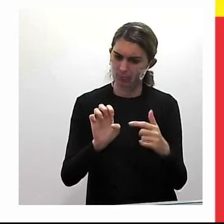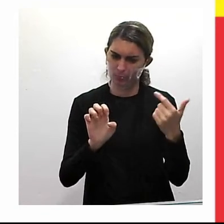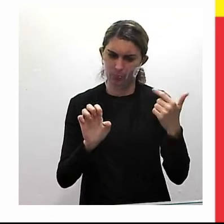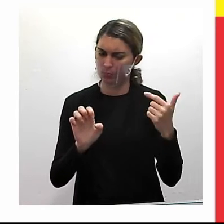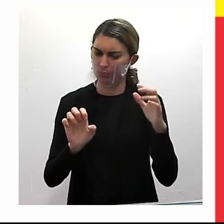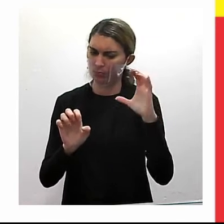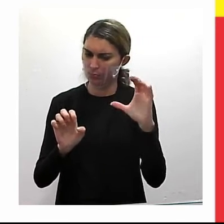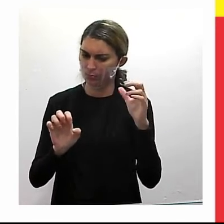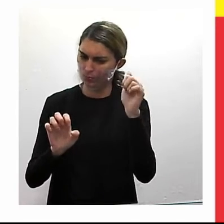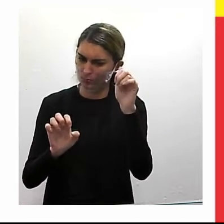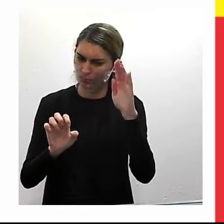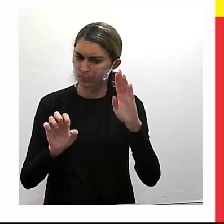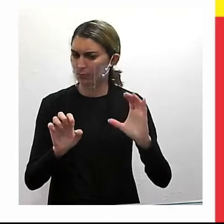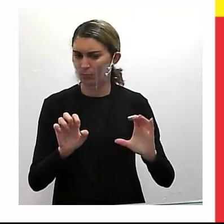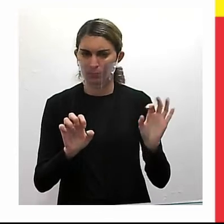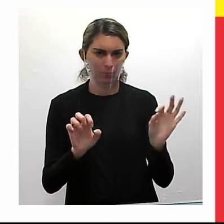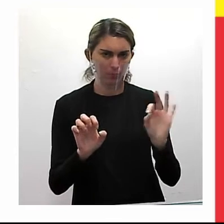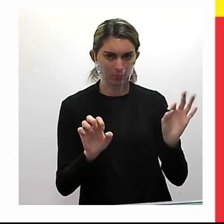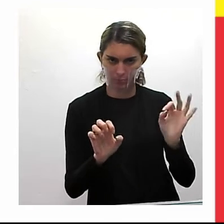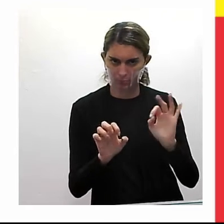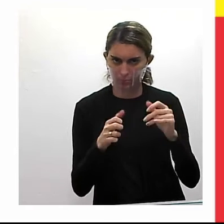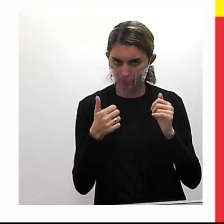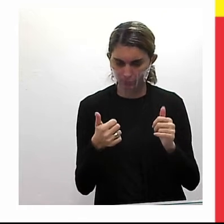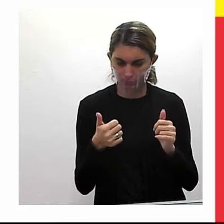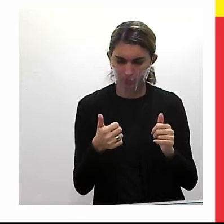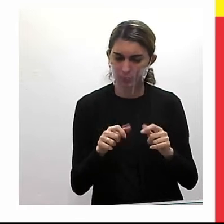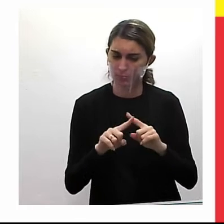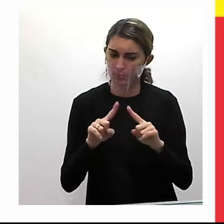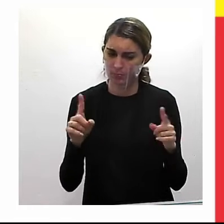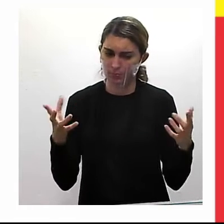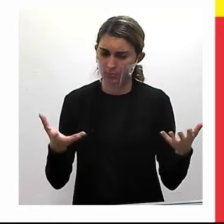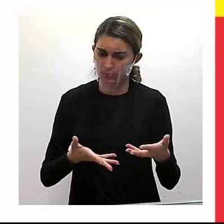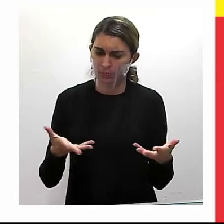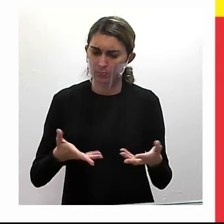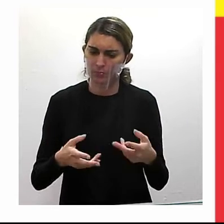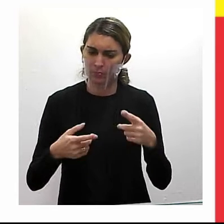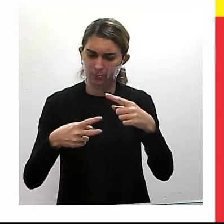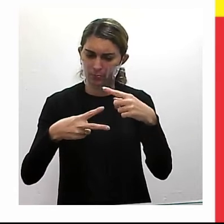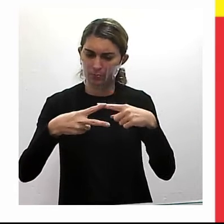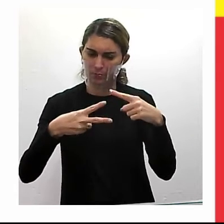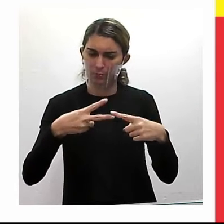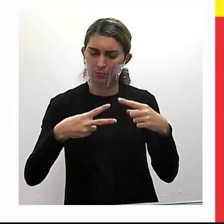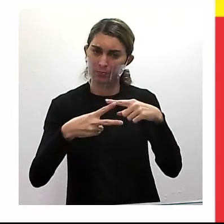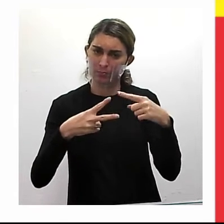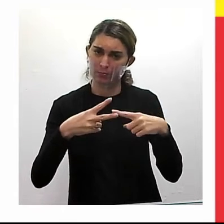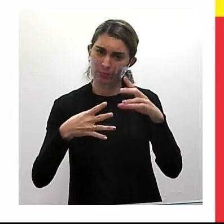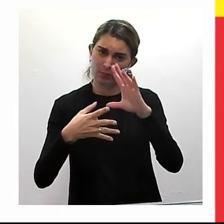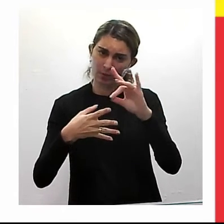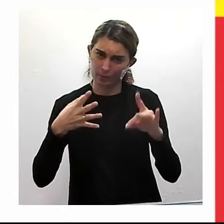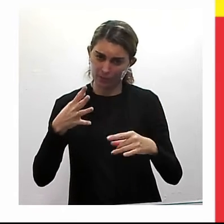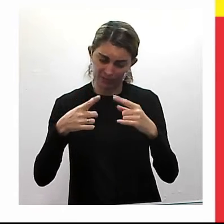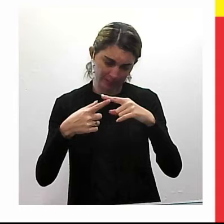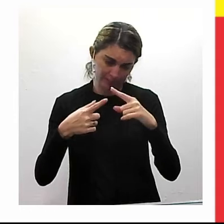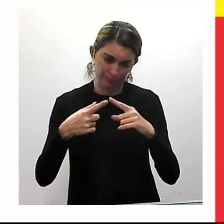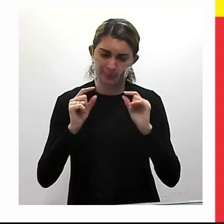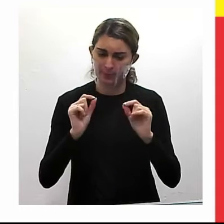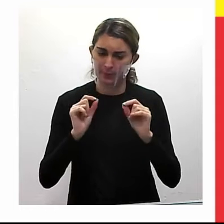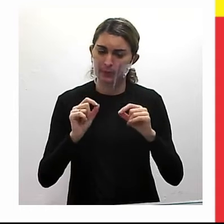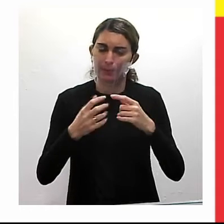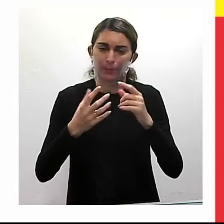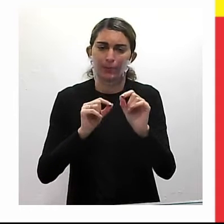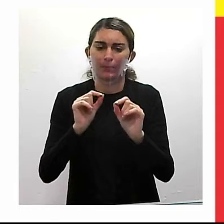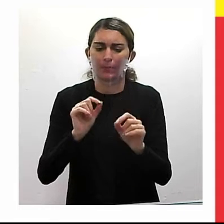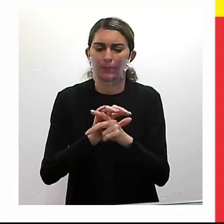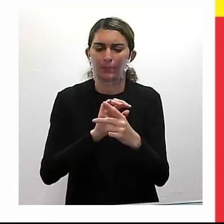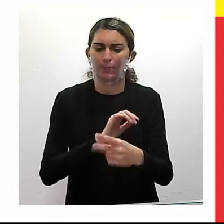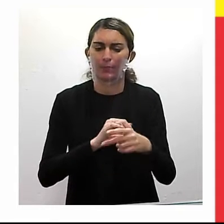na letra A, nem B, nem C. Certo aí, pessoal? Mas agora, a gente vai ter que pegar um detalhe aqui. Vê bem, ele quer saber a